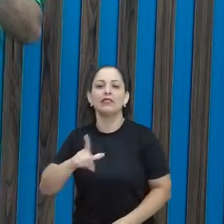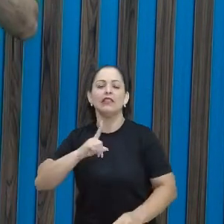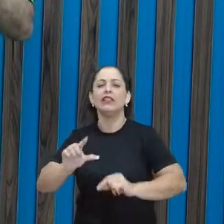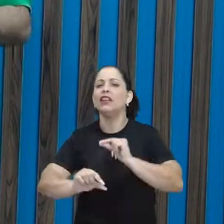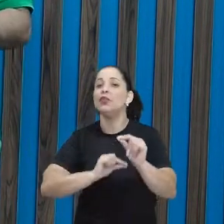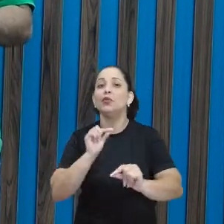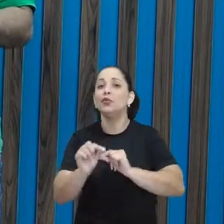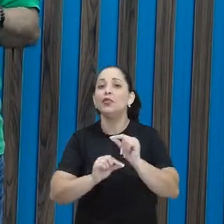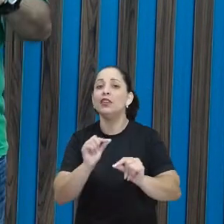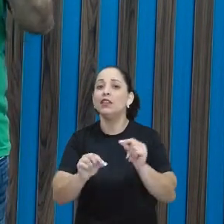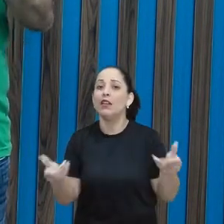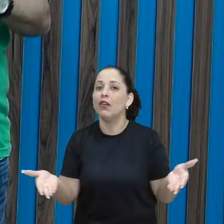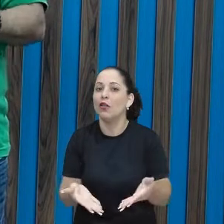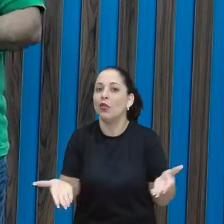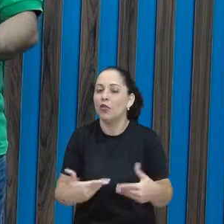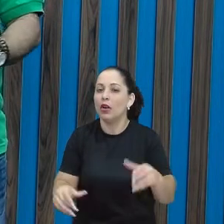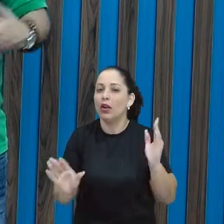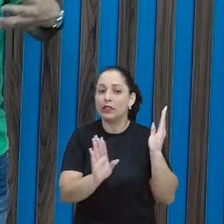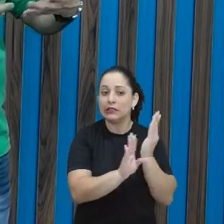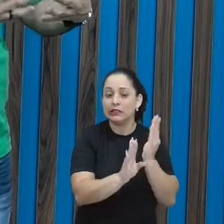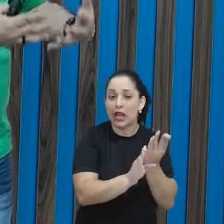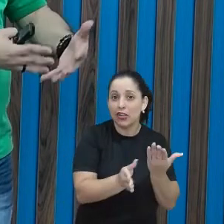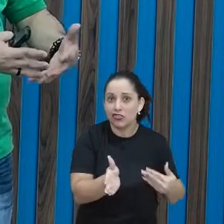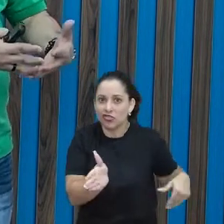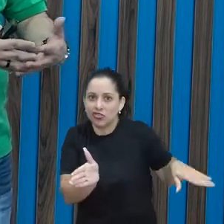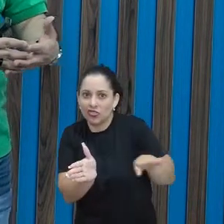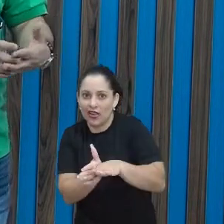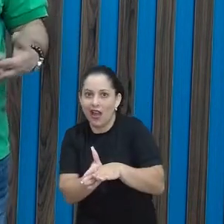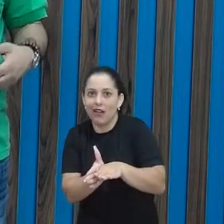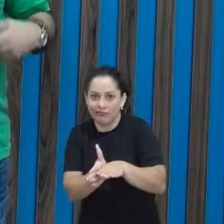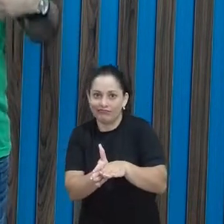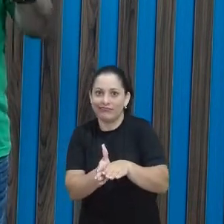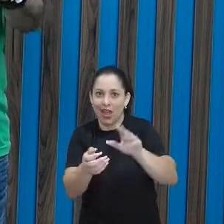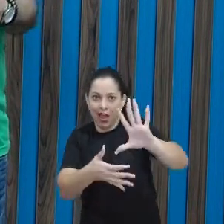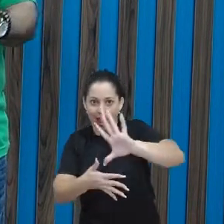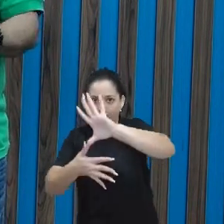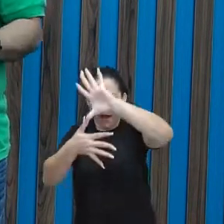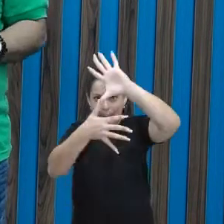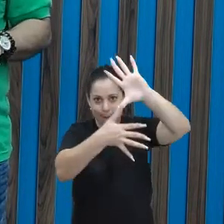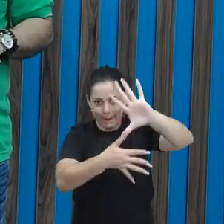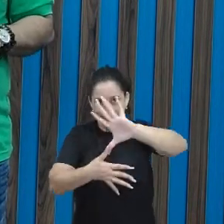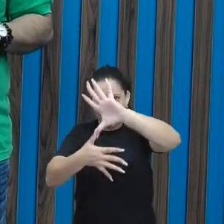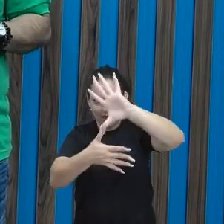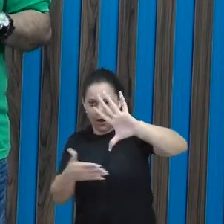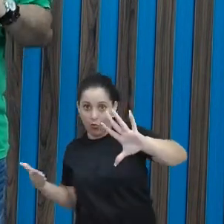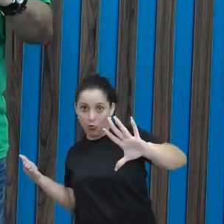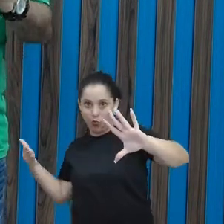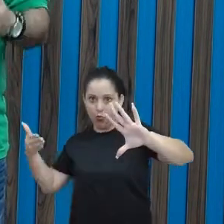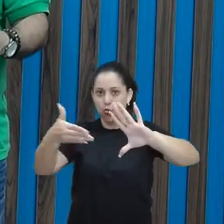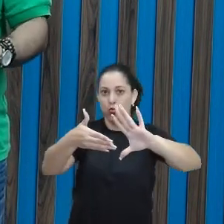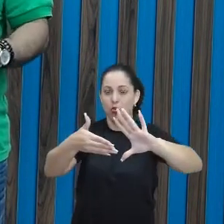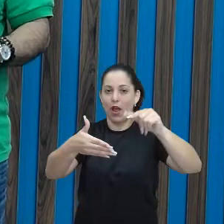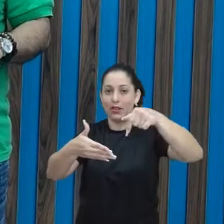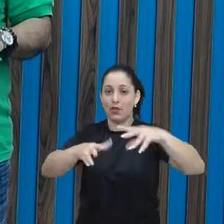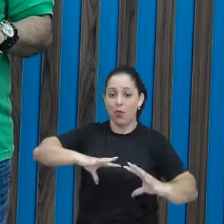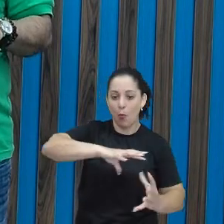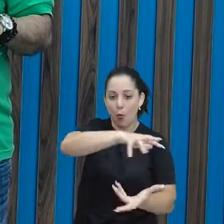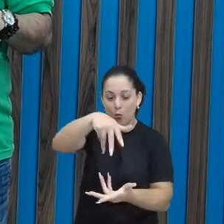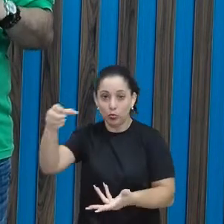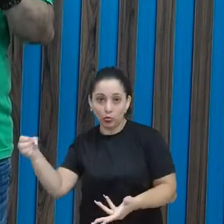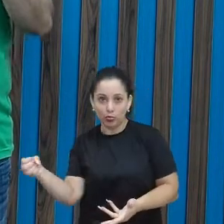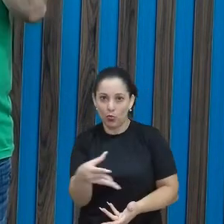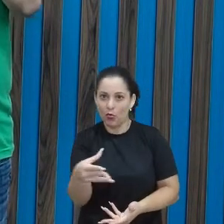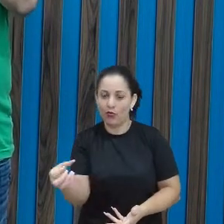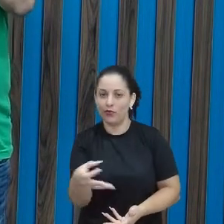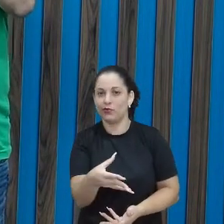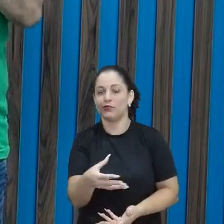a chegada, né, dessas nações no continente americano, né? Que será chamada a partir de então de Novo Mundo, né? Então,